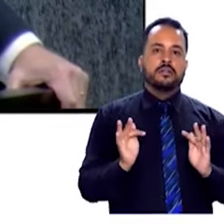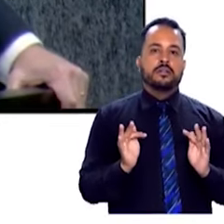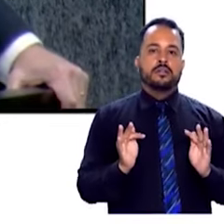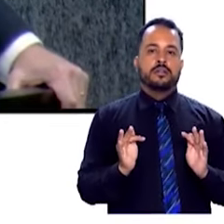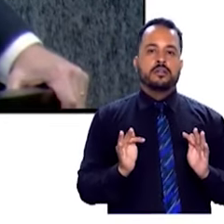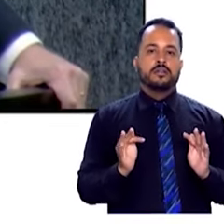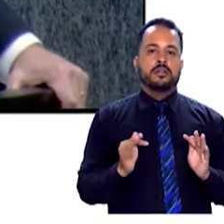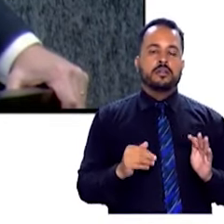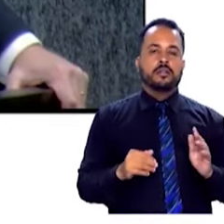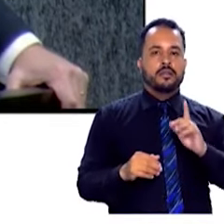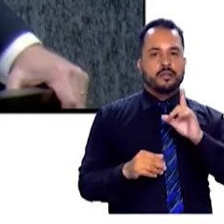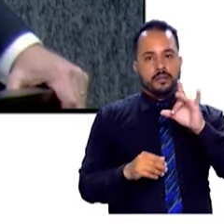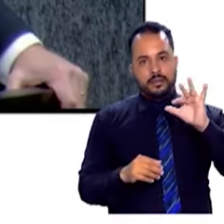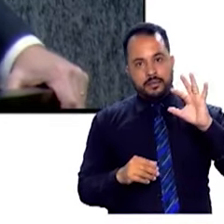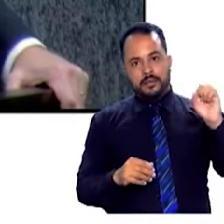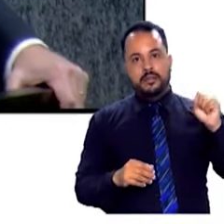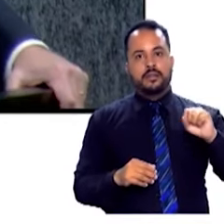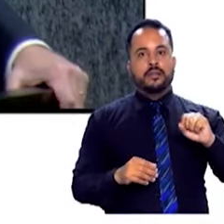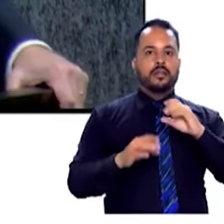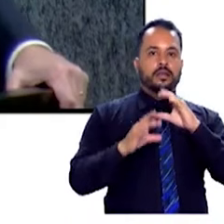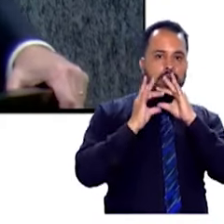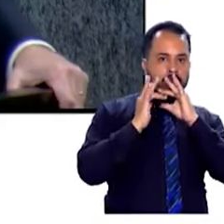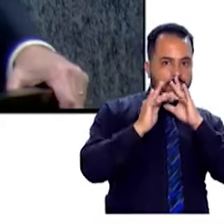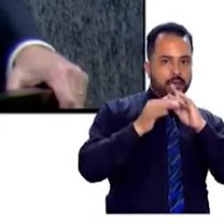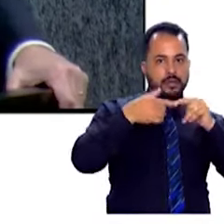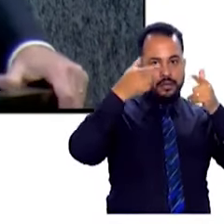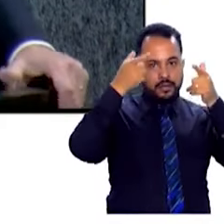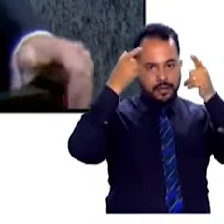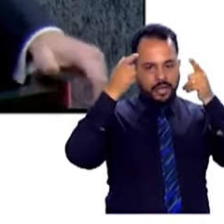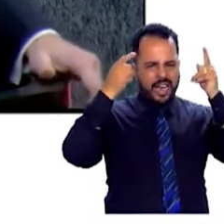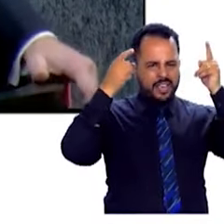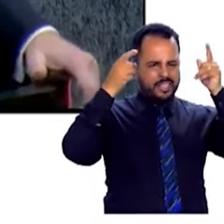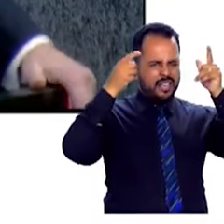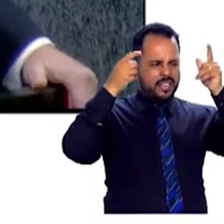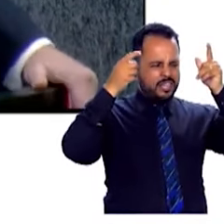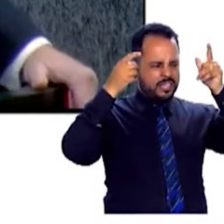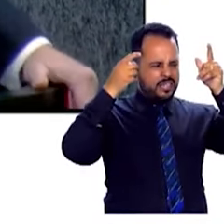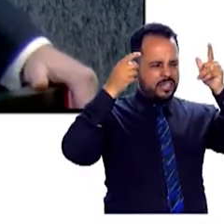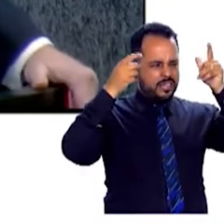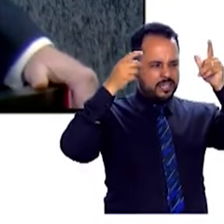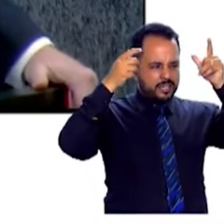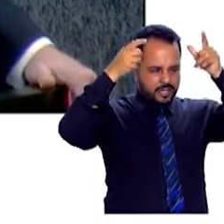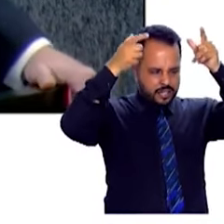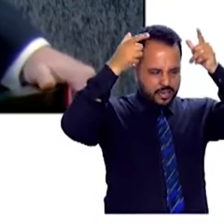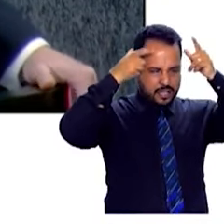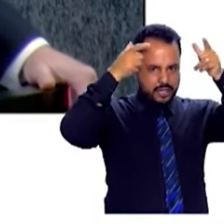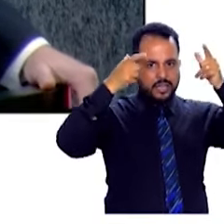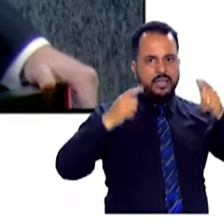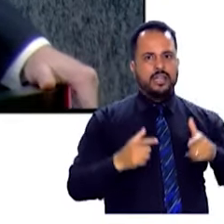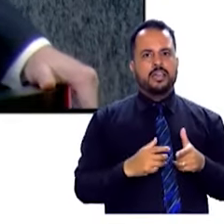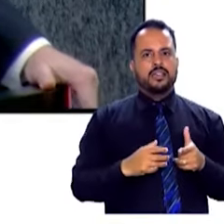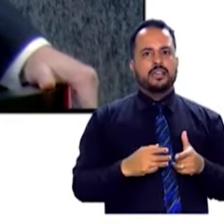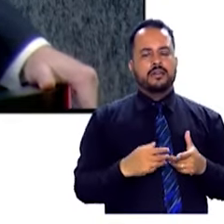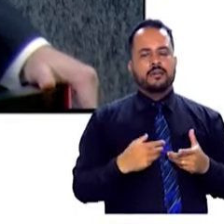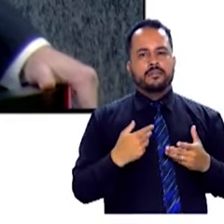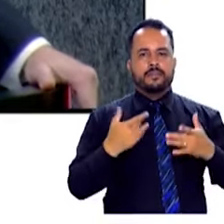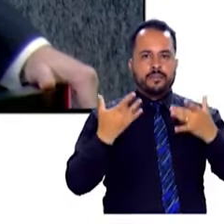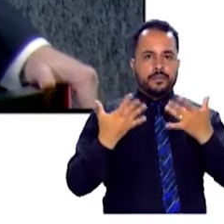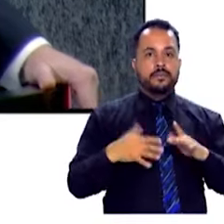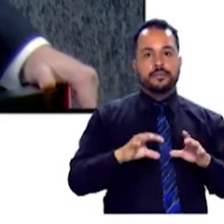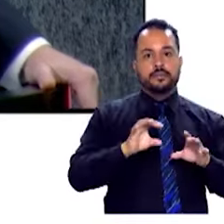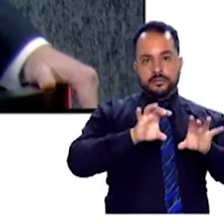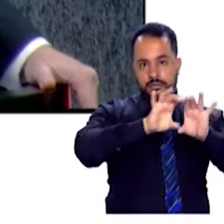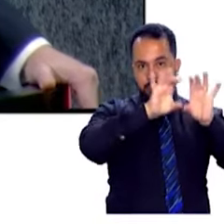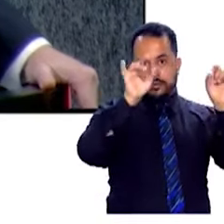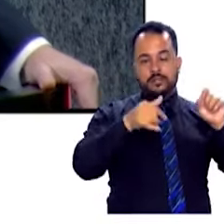Elizabeth II da Escócia a rainha foi Coroado como Elizabeth I Então eu quero uma declaração do da do tribunal de que ela é